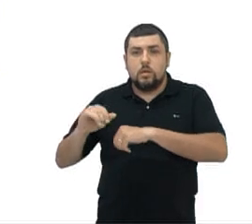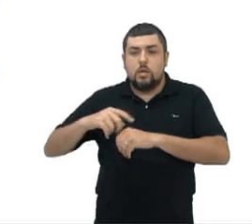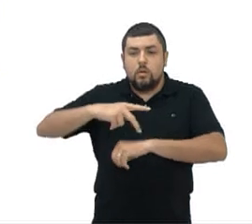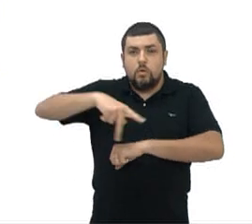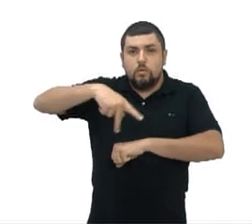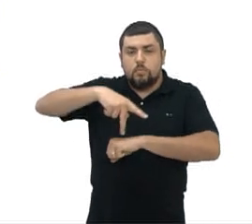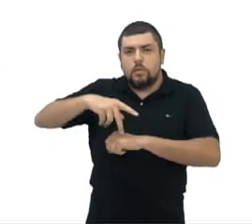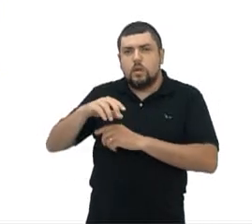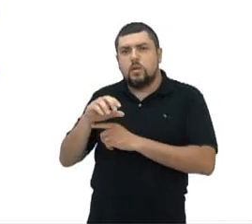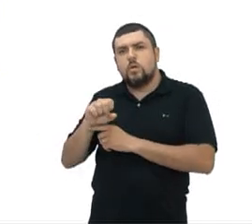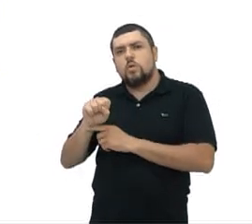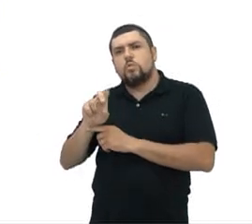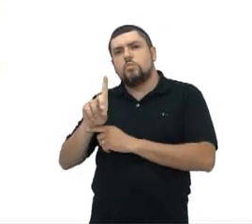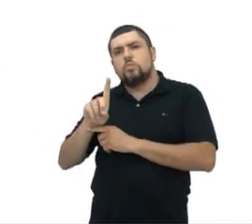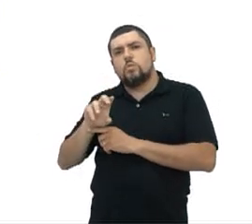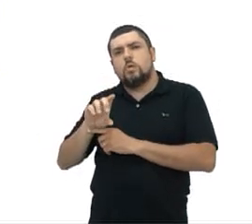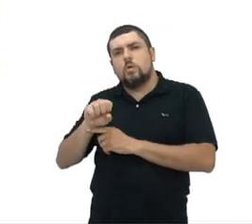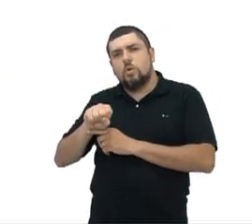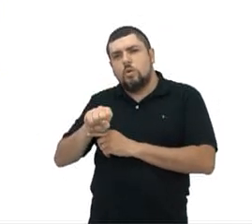chamado